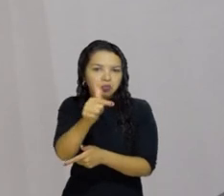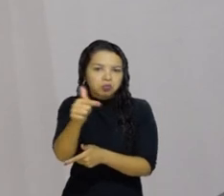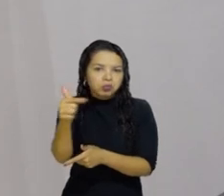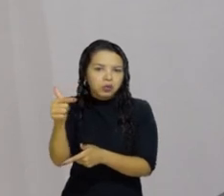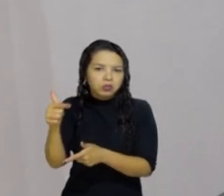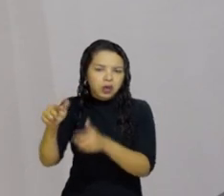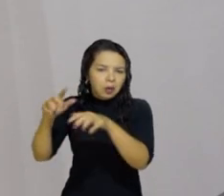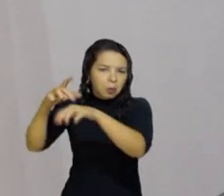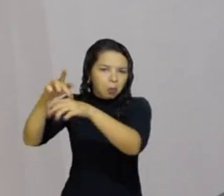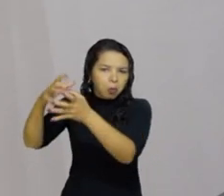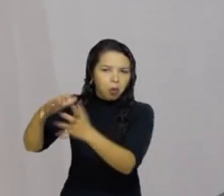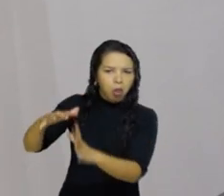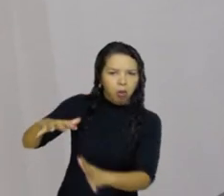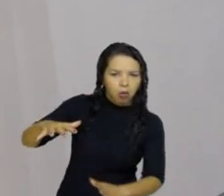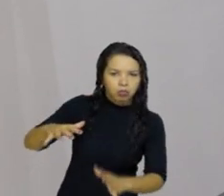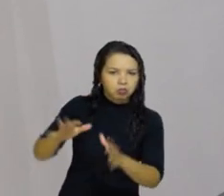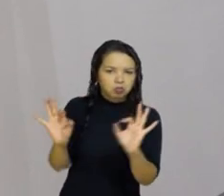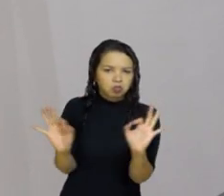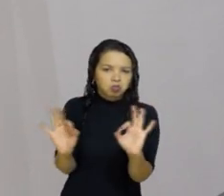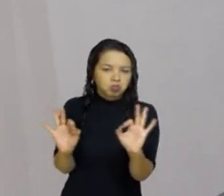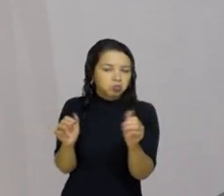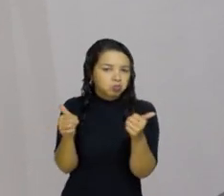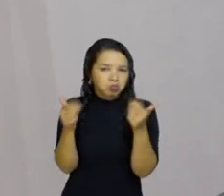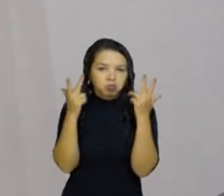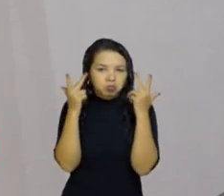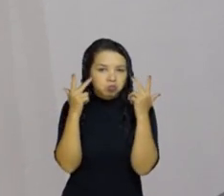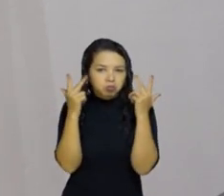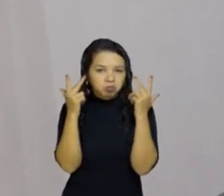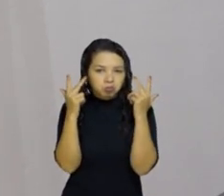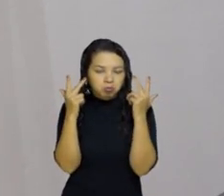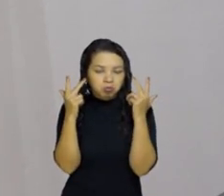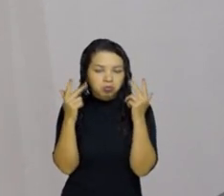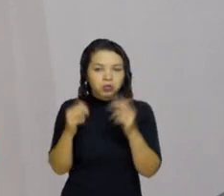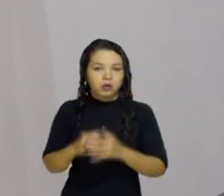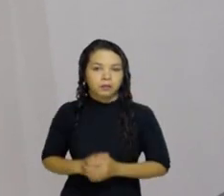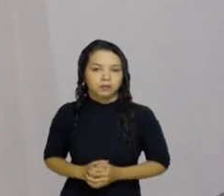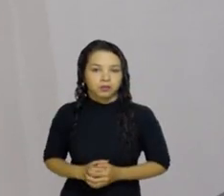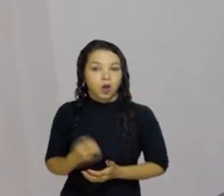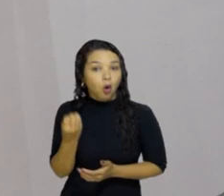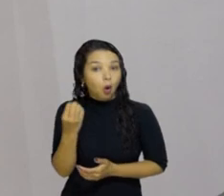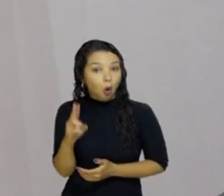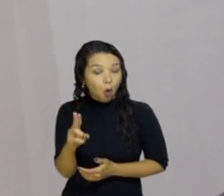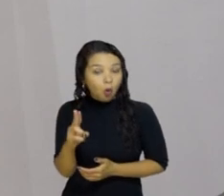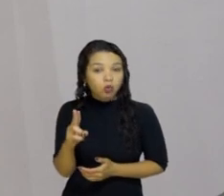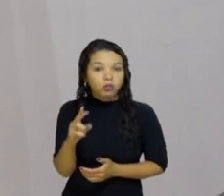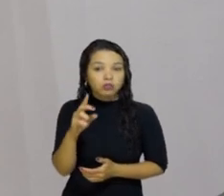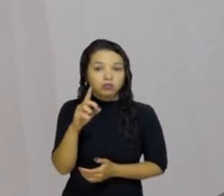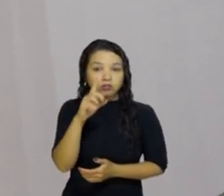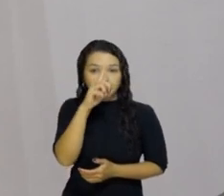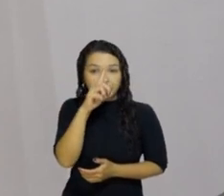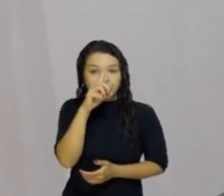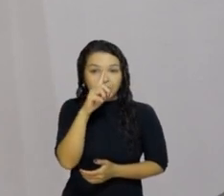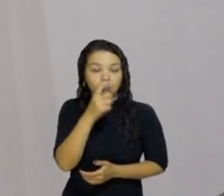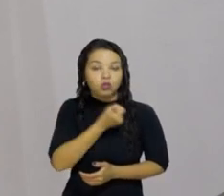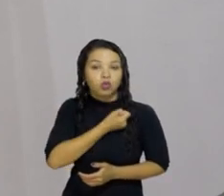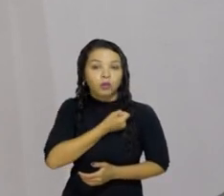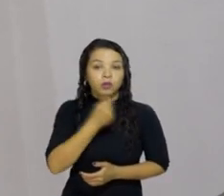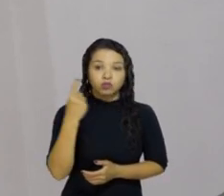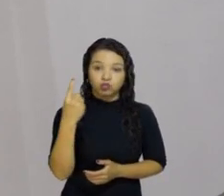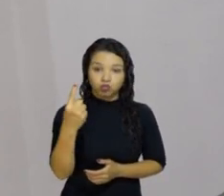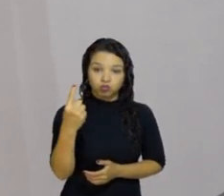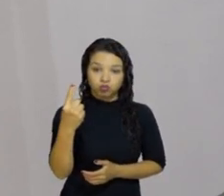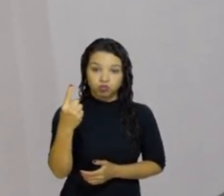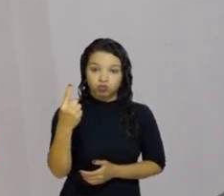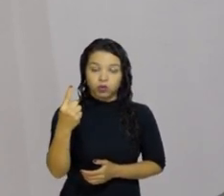para o tráfego. Ou risco 1, quando o local encontra-se com ocorrência, com estágio